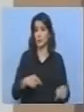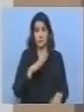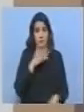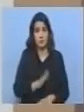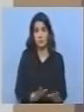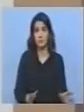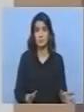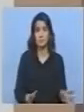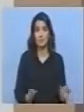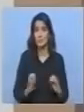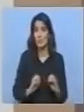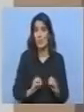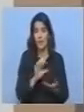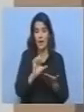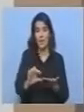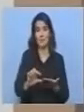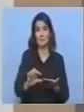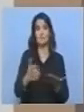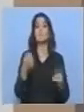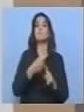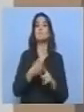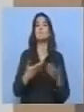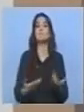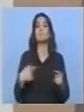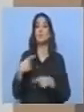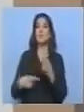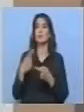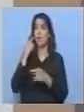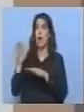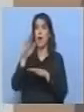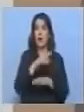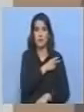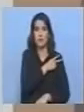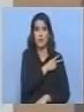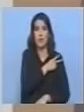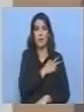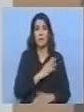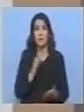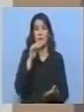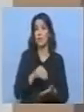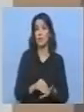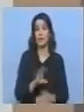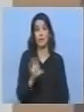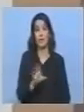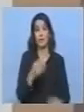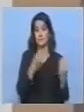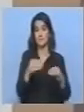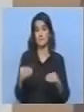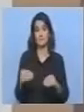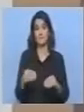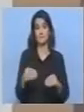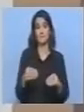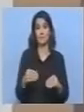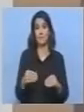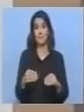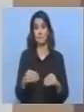o desafio que nós colocamos a esta geração, que hoje anda na universidade, nós temos que reinventar a forma como ensinamos. E temos